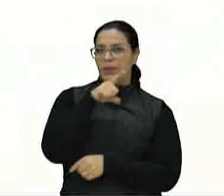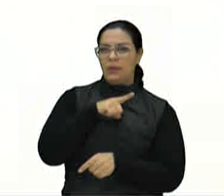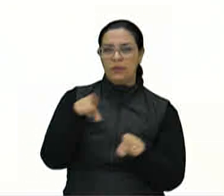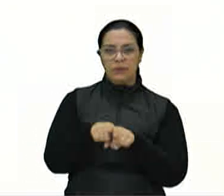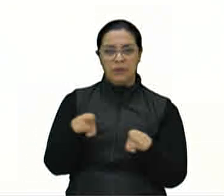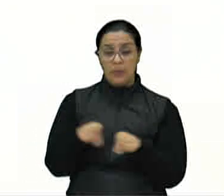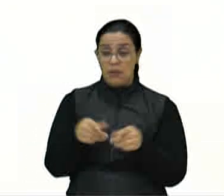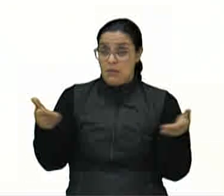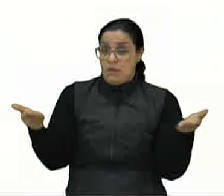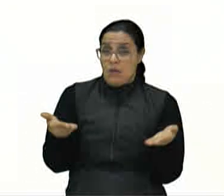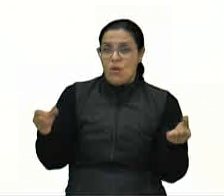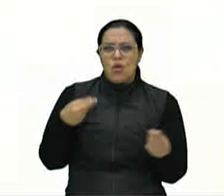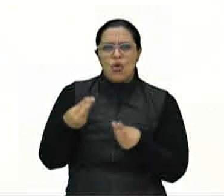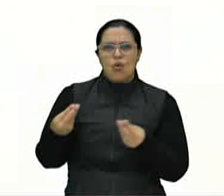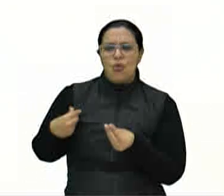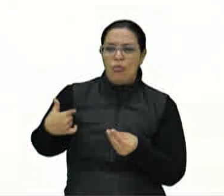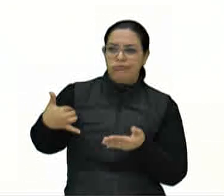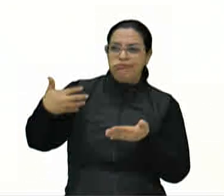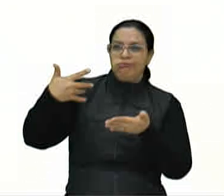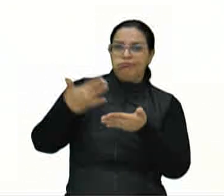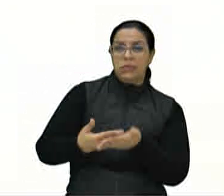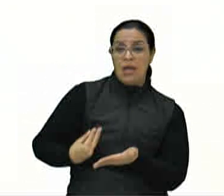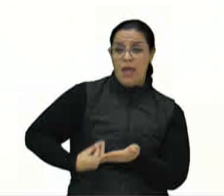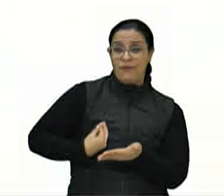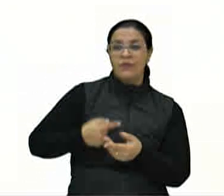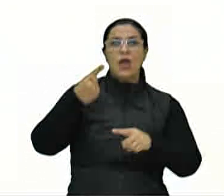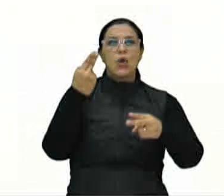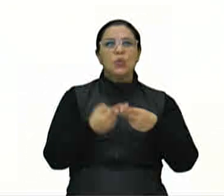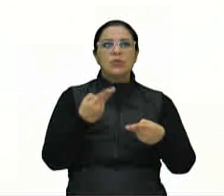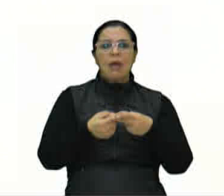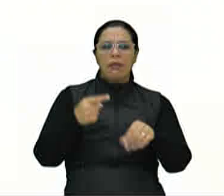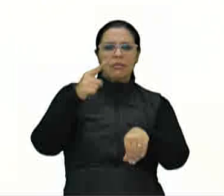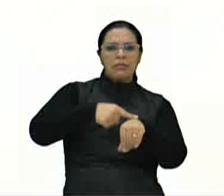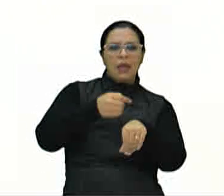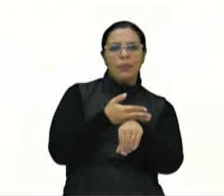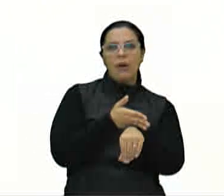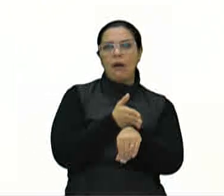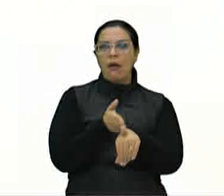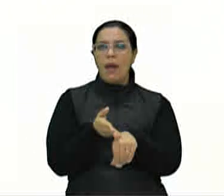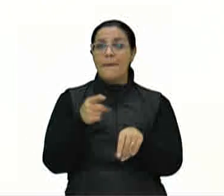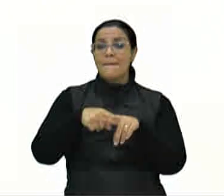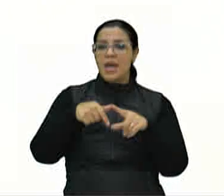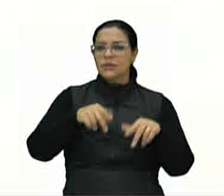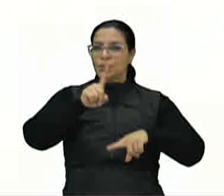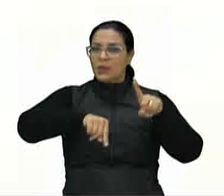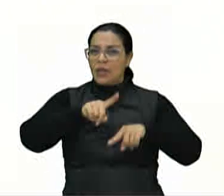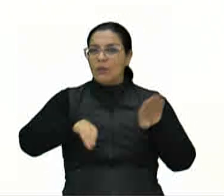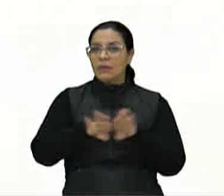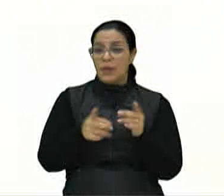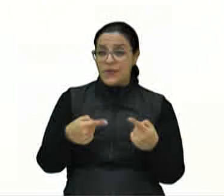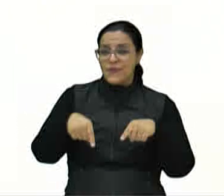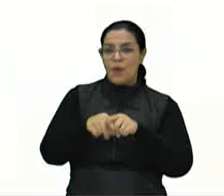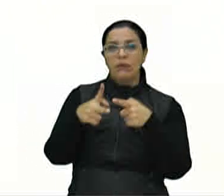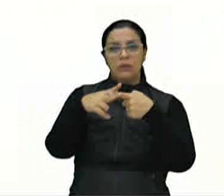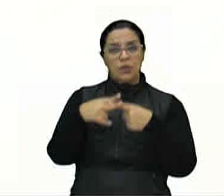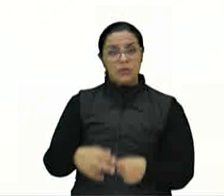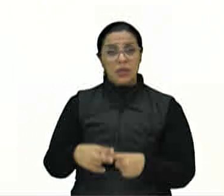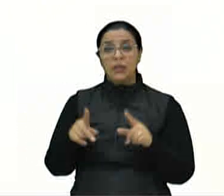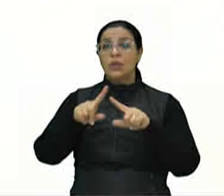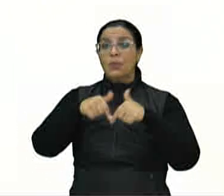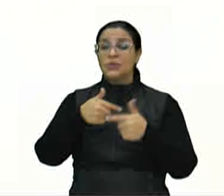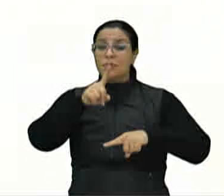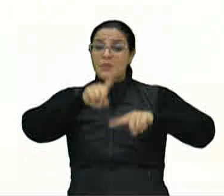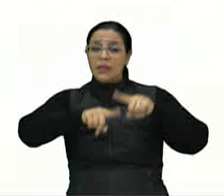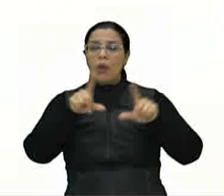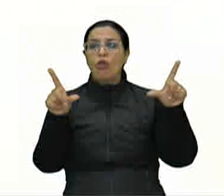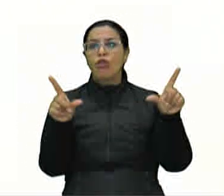de se estender a vida útil dos equipamentos e a sua capacidade de reparação, o ciclo de vida desses